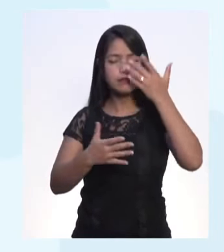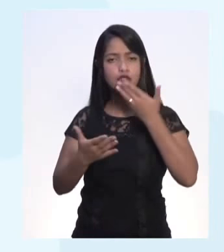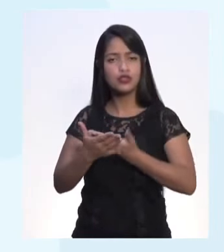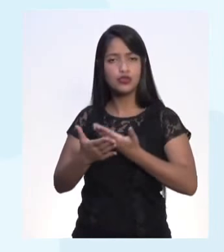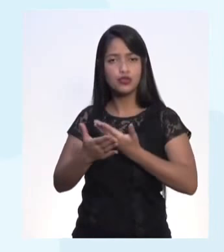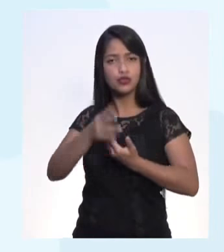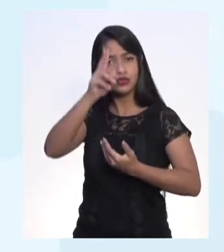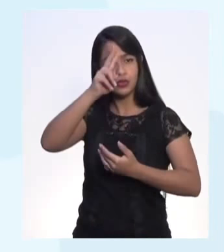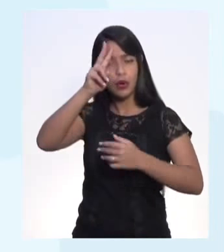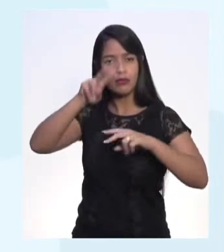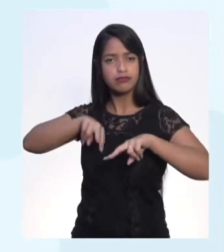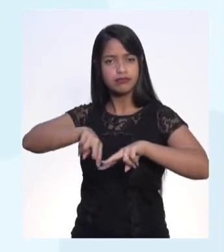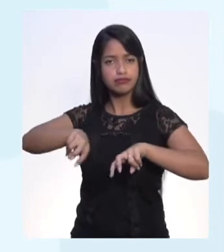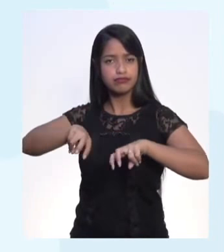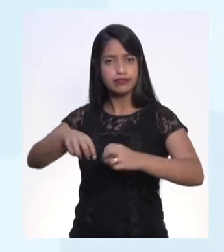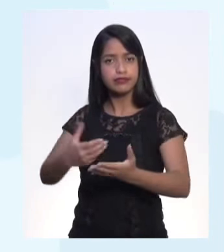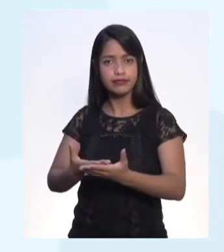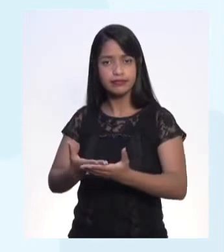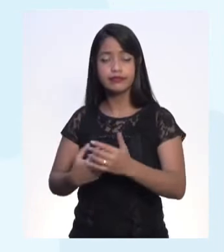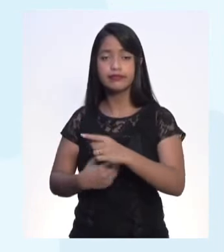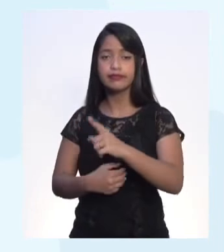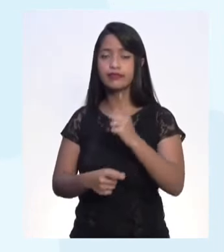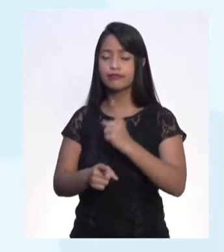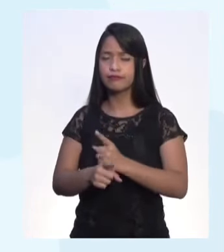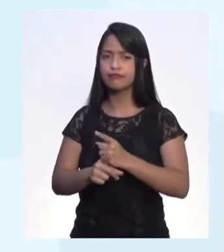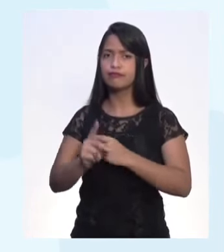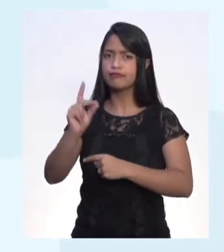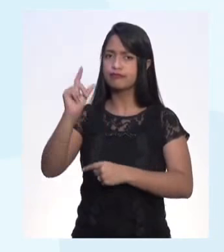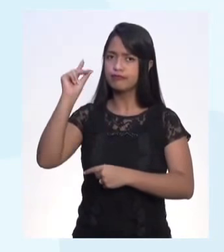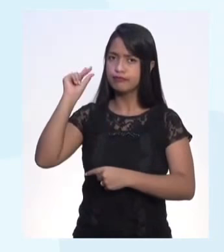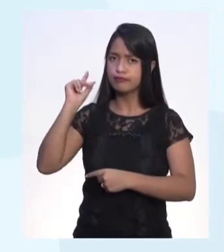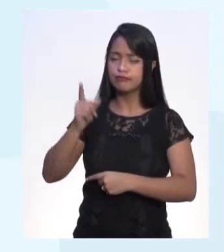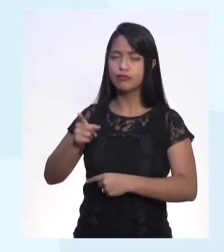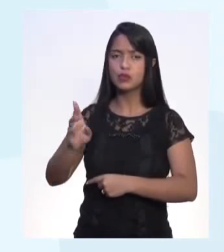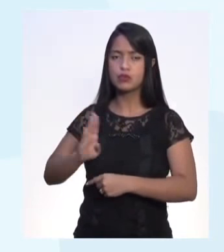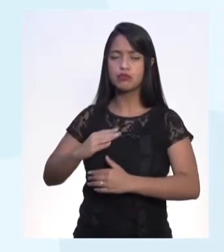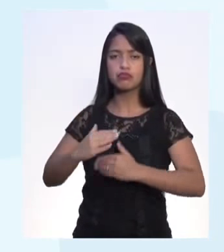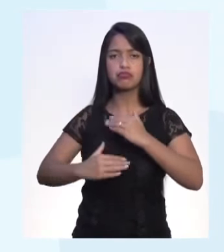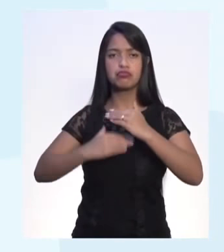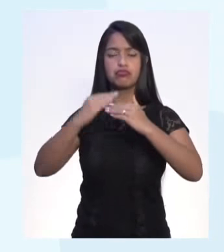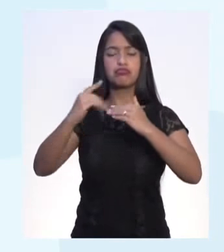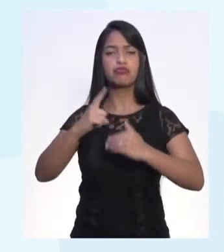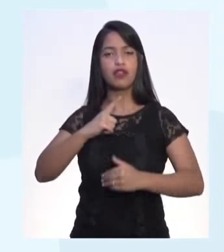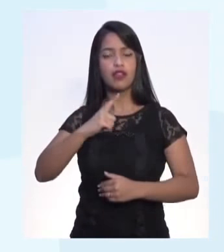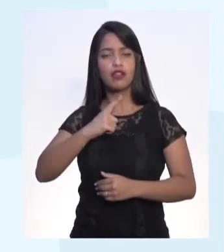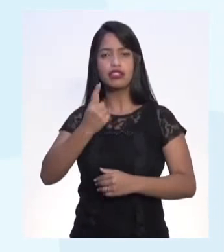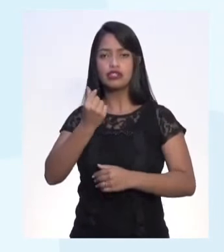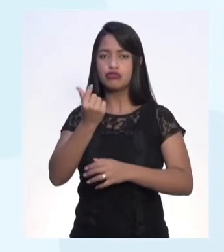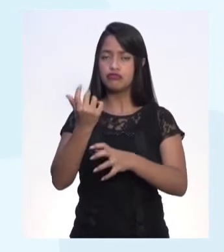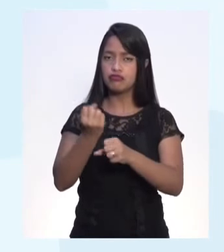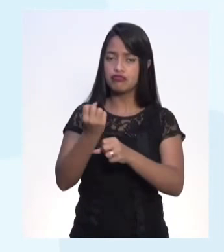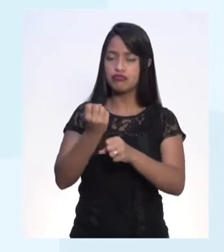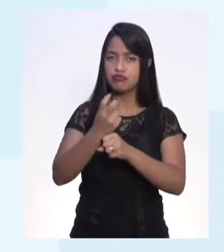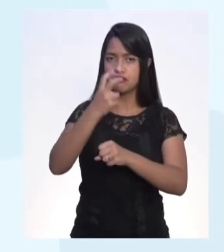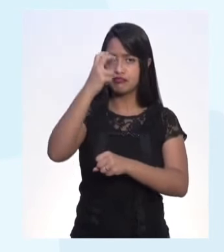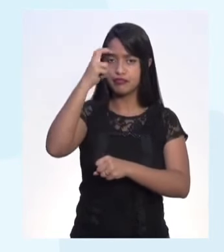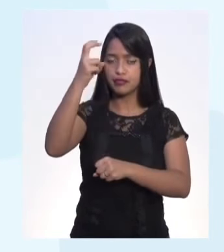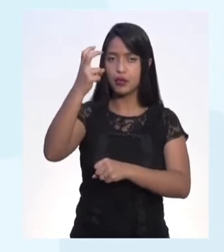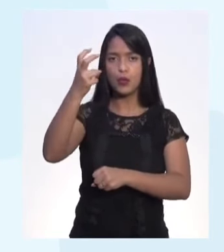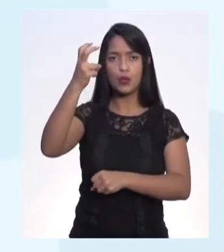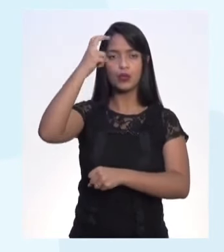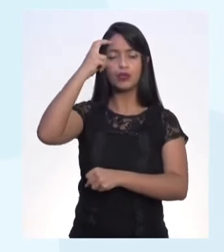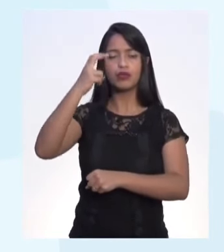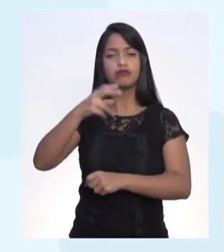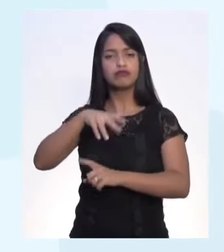antigas era muito desenvolvida social econômica e culturalmente também